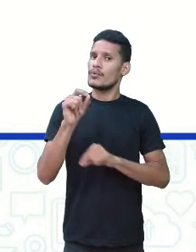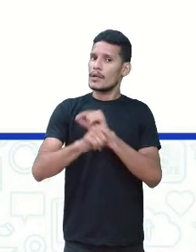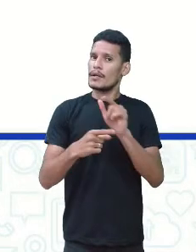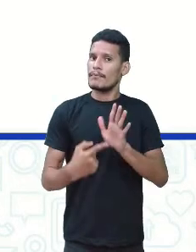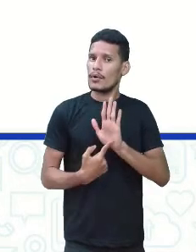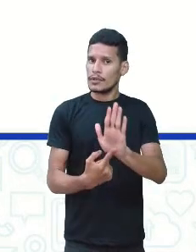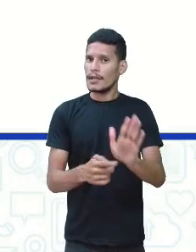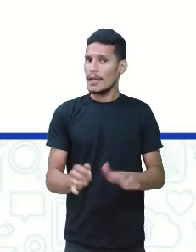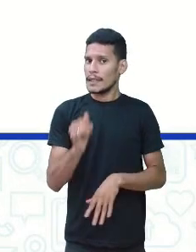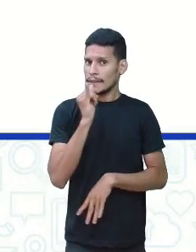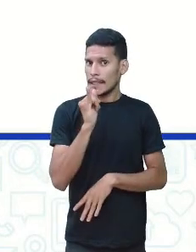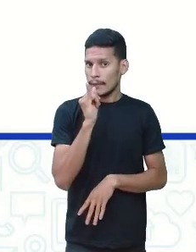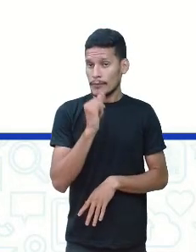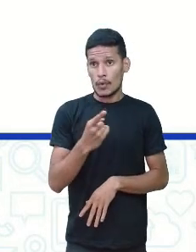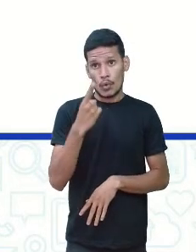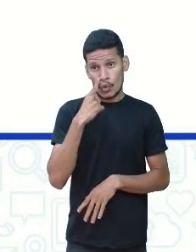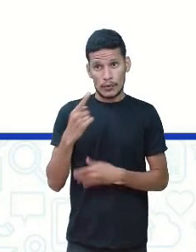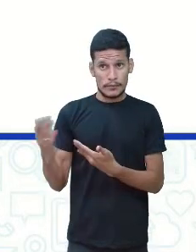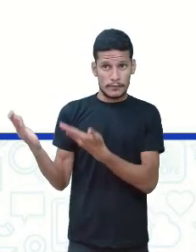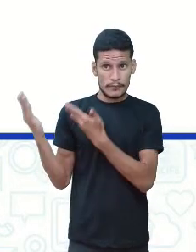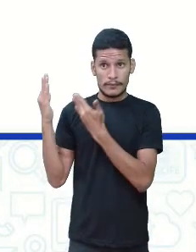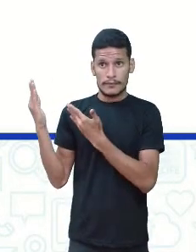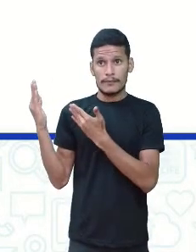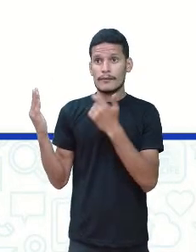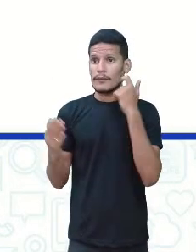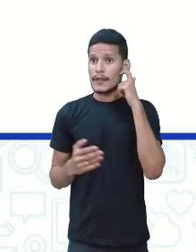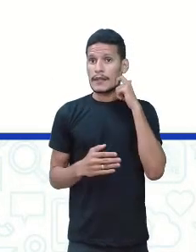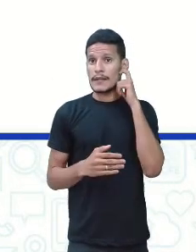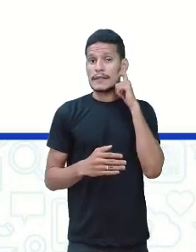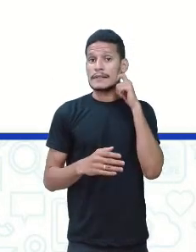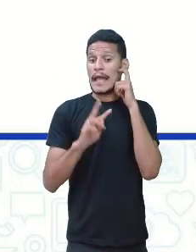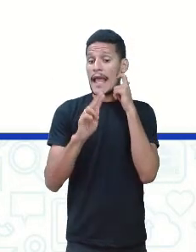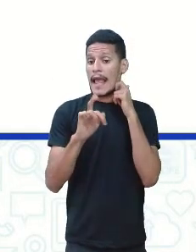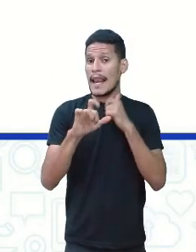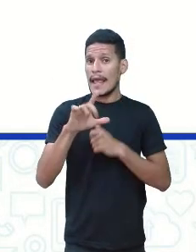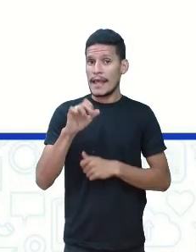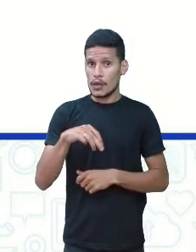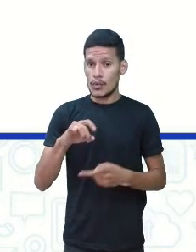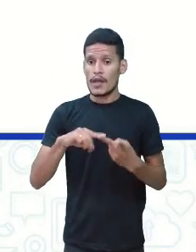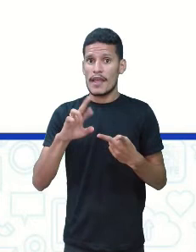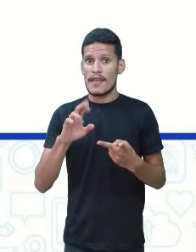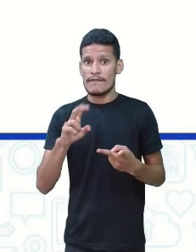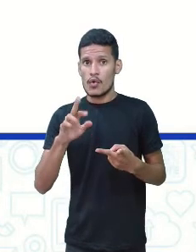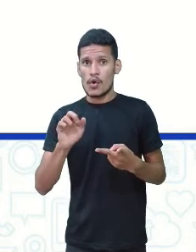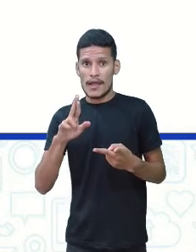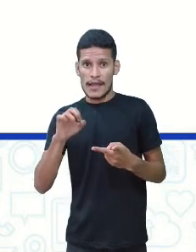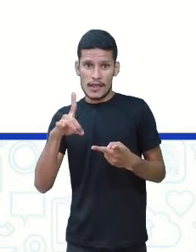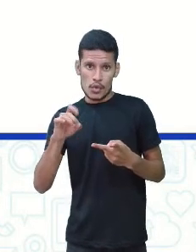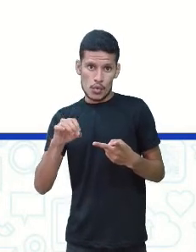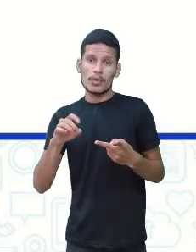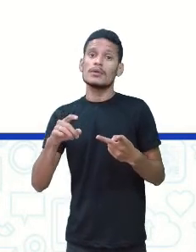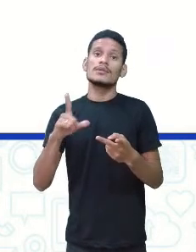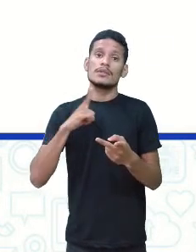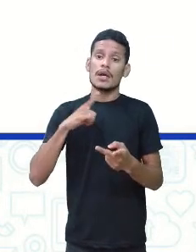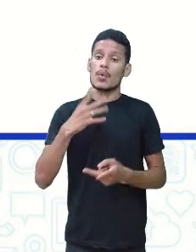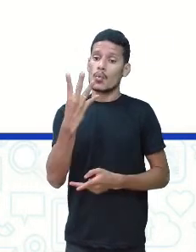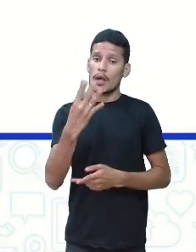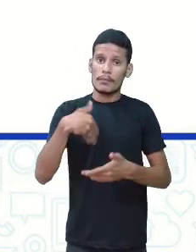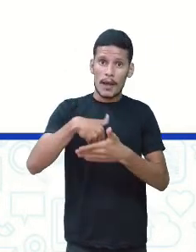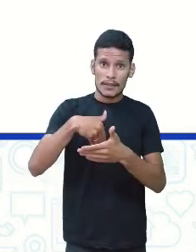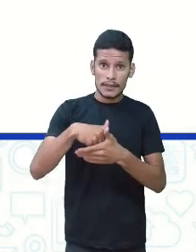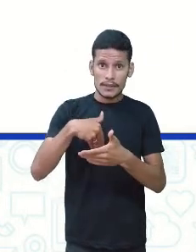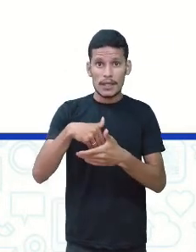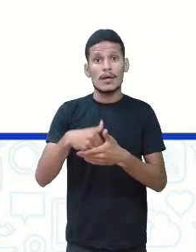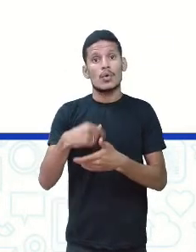trazendo um exemplo, vejam aí, eu trouxe Heleno e Revoredo jogavam 4 partidas em 1 hora, 5 vezes